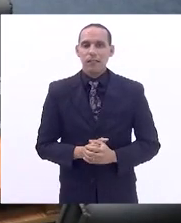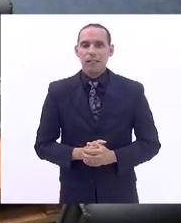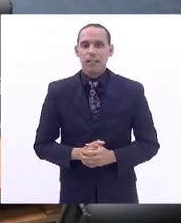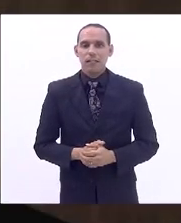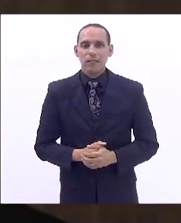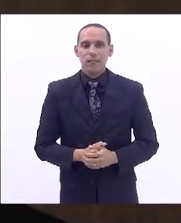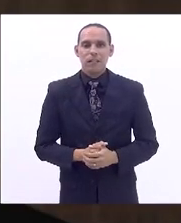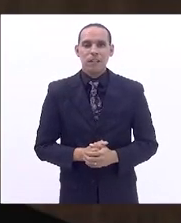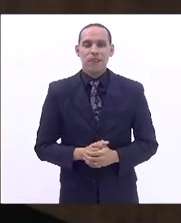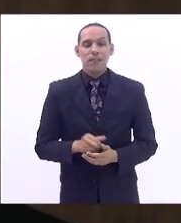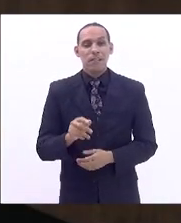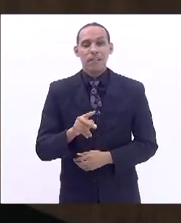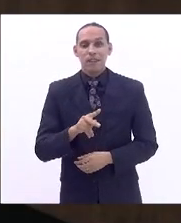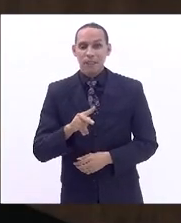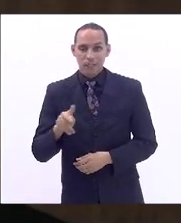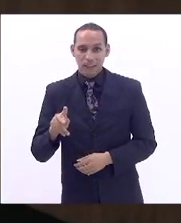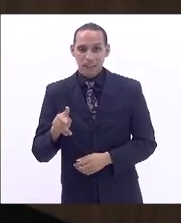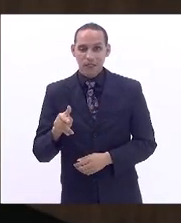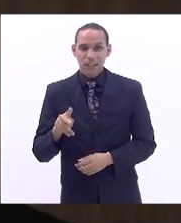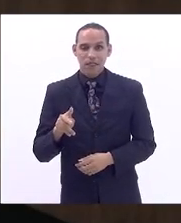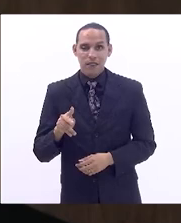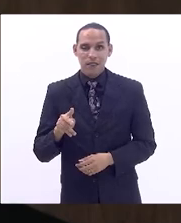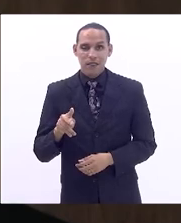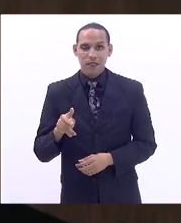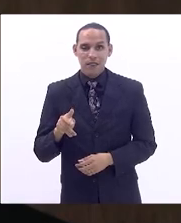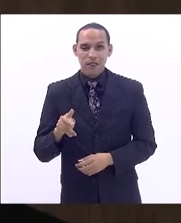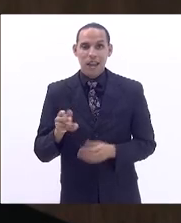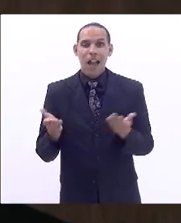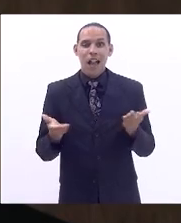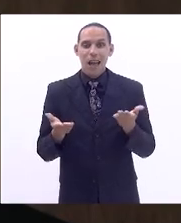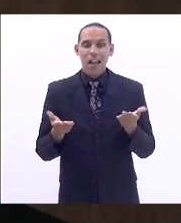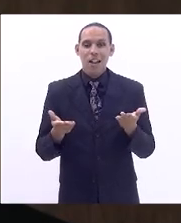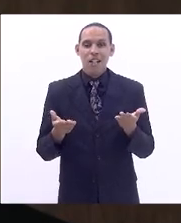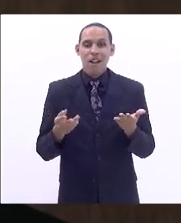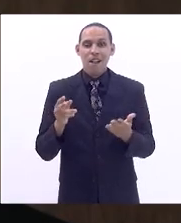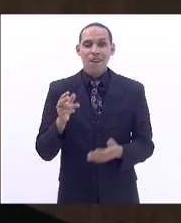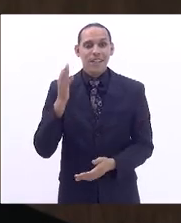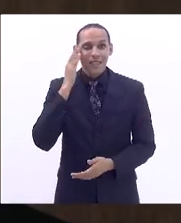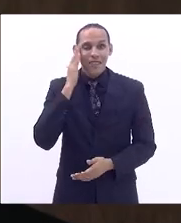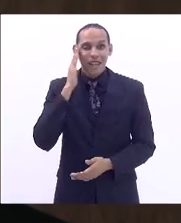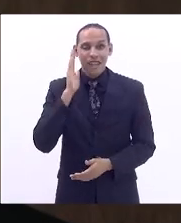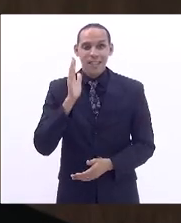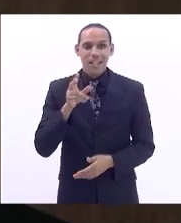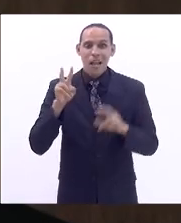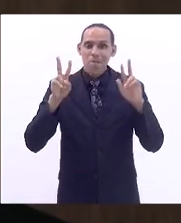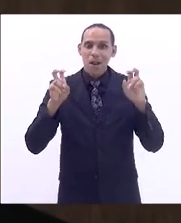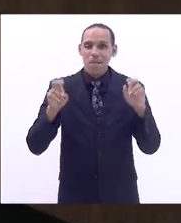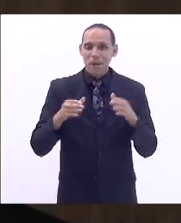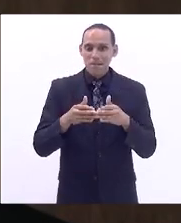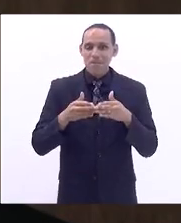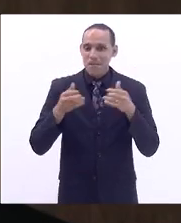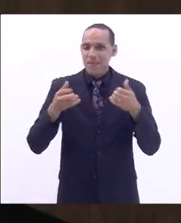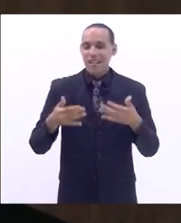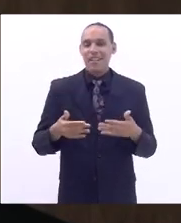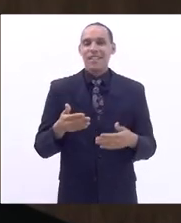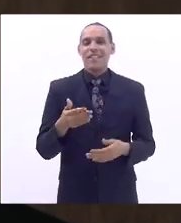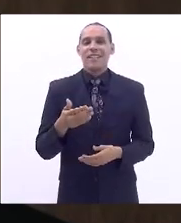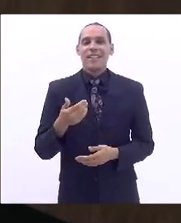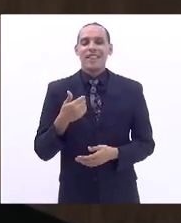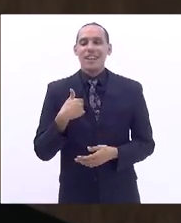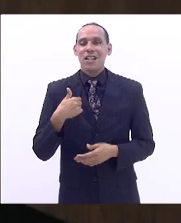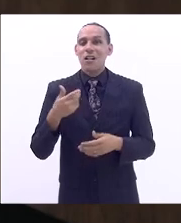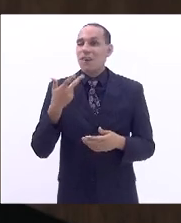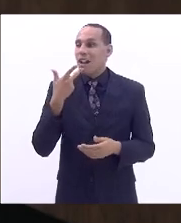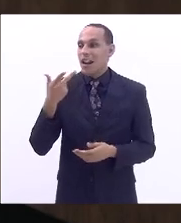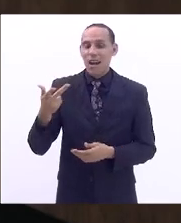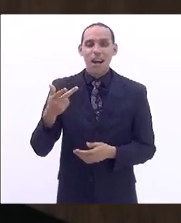Presidente já está chegou numa fase que está antevendo as questões de ordem eu queria dizer o